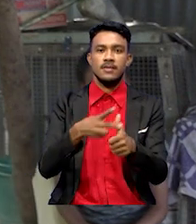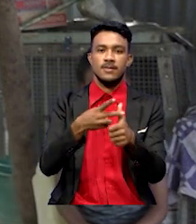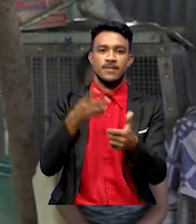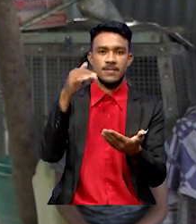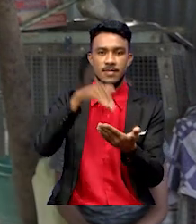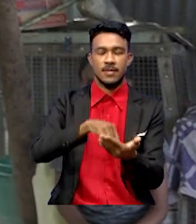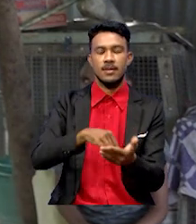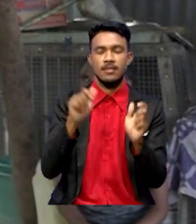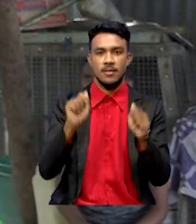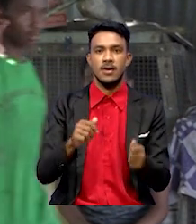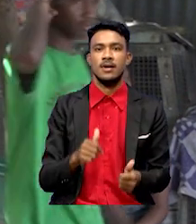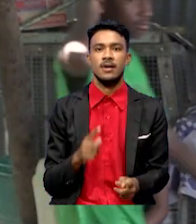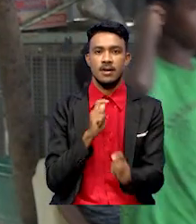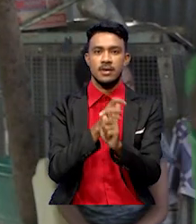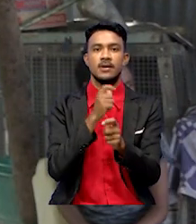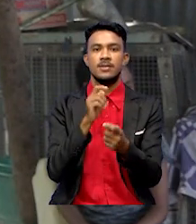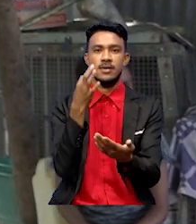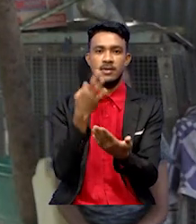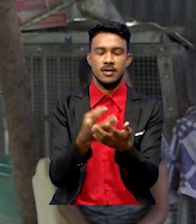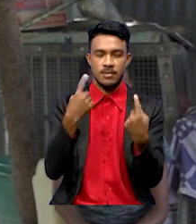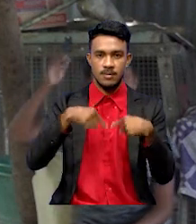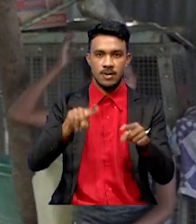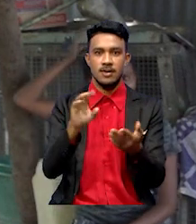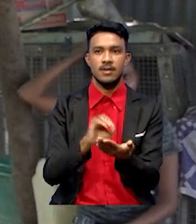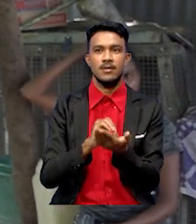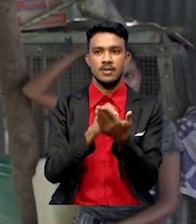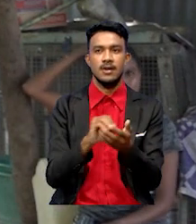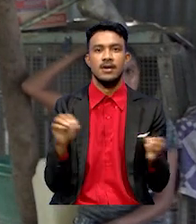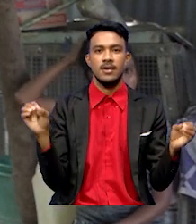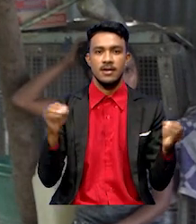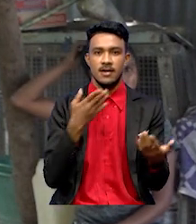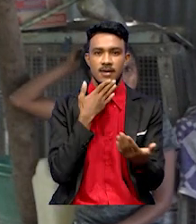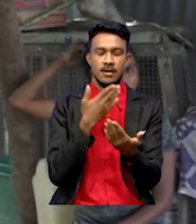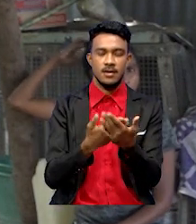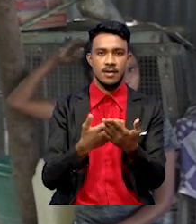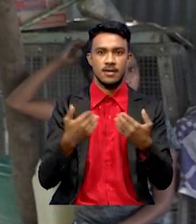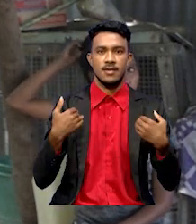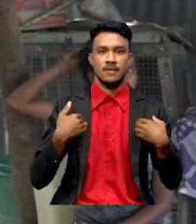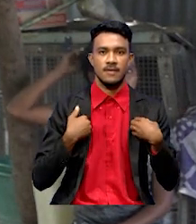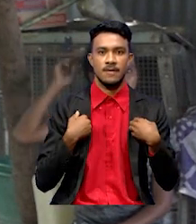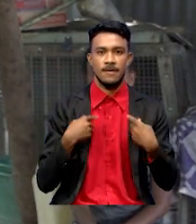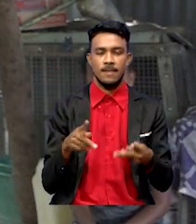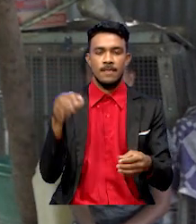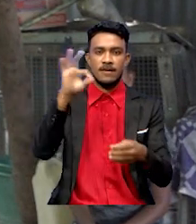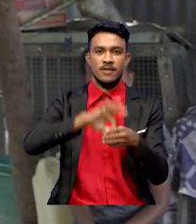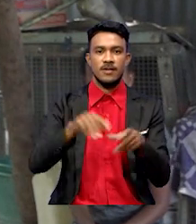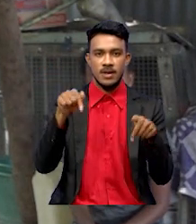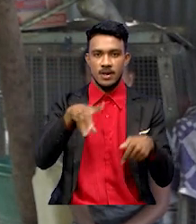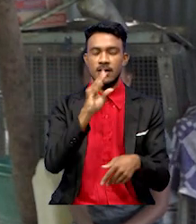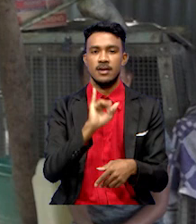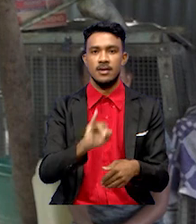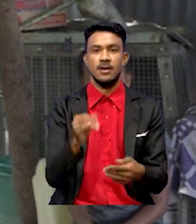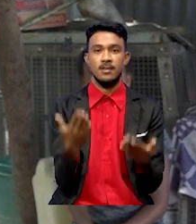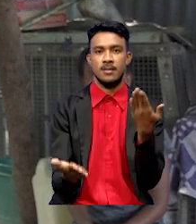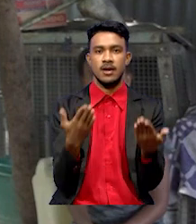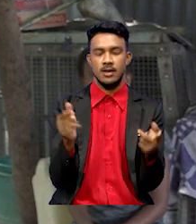bele fasilite transporte ba distrito kusi sela dia kliu iha be. Iha botte dilidet halau be. Paralel iha dilidet.